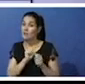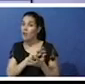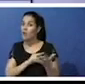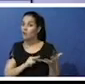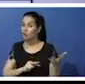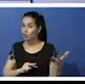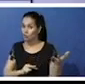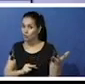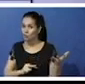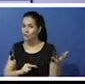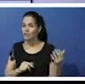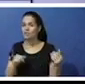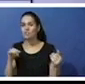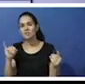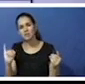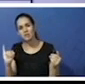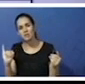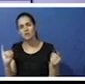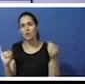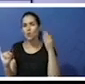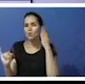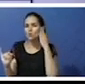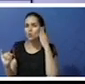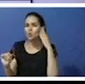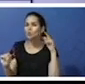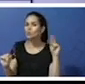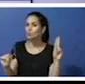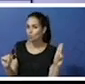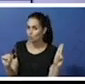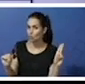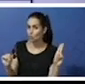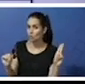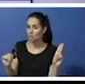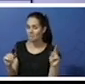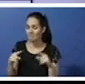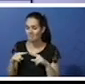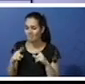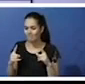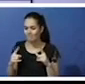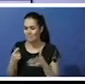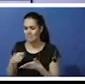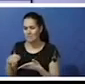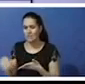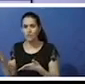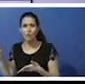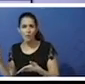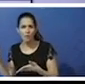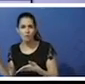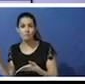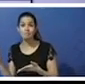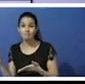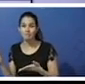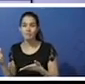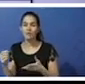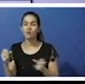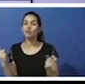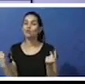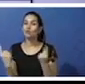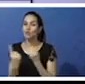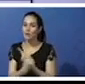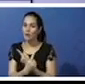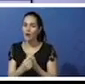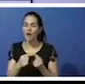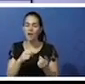de I, essa daqui tem som de U, mas eu escrevo com O. É normal, às vezes, as crianças trocarem,